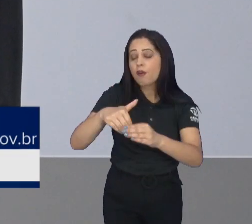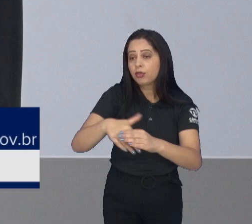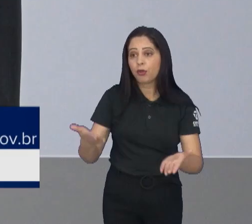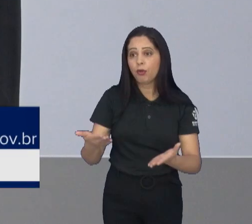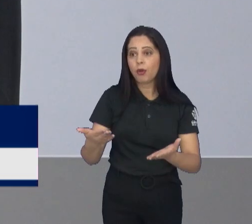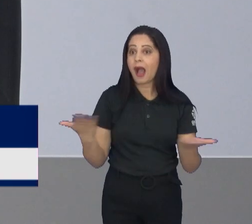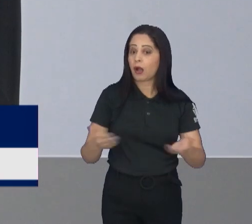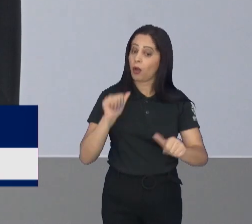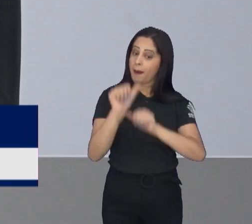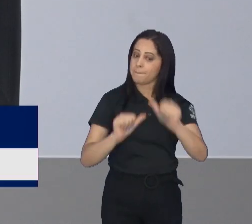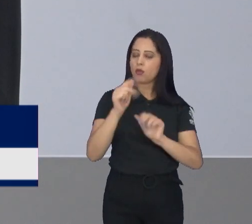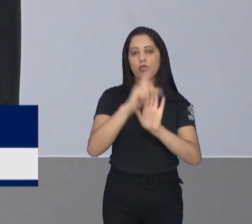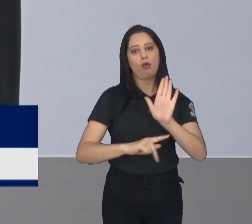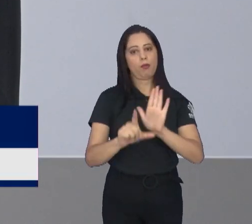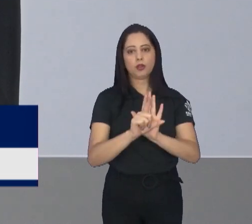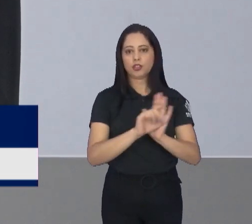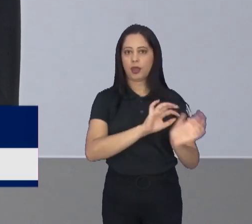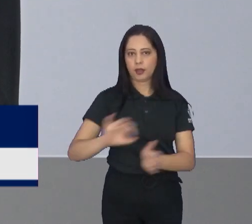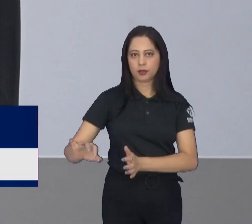número